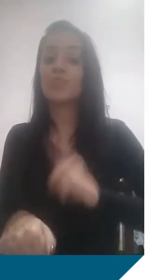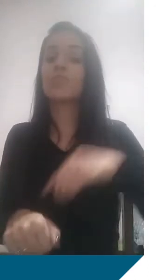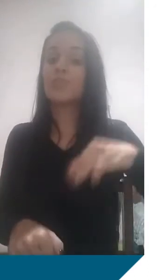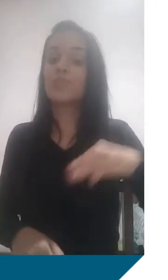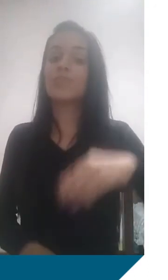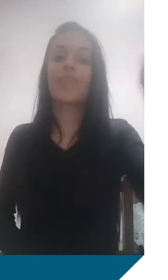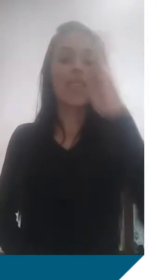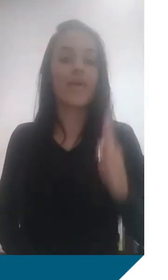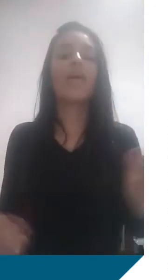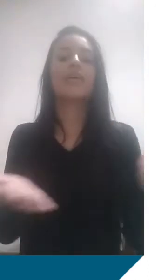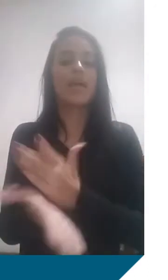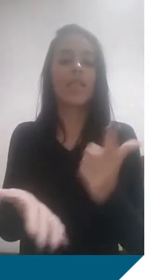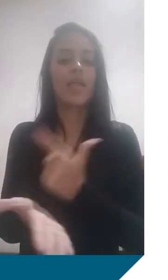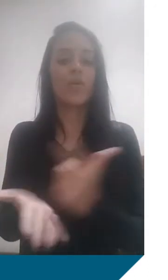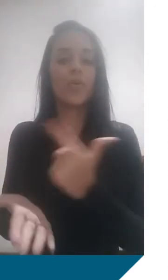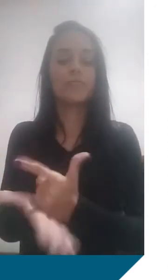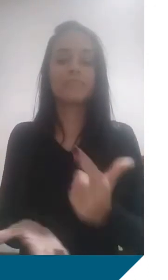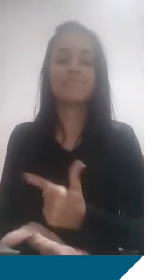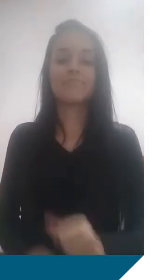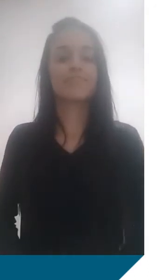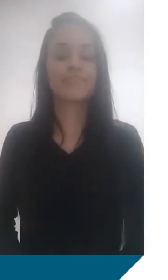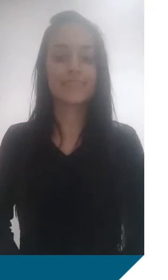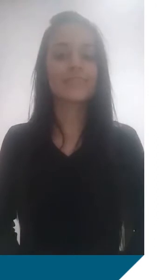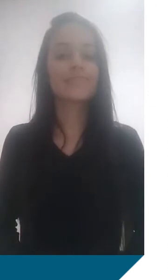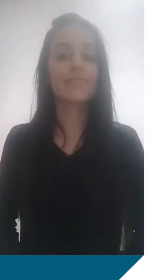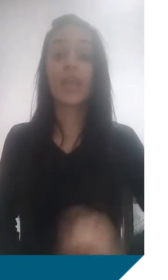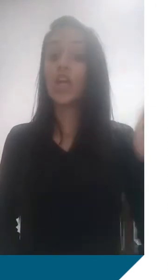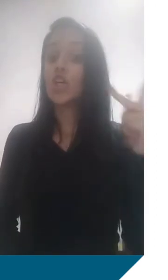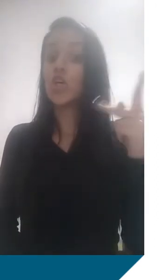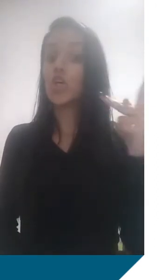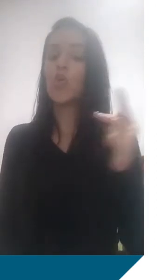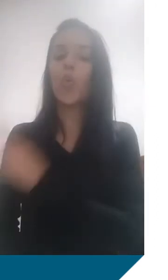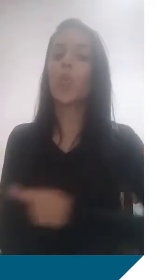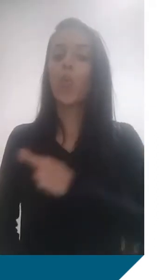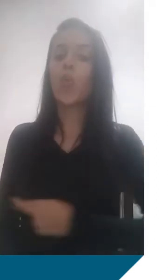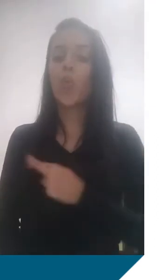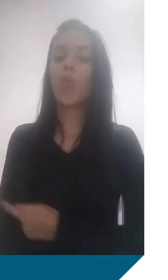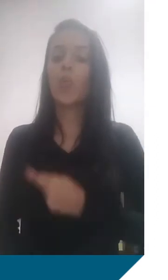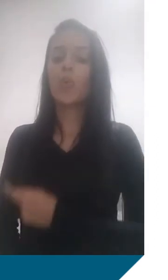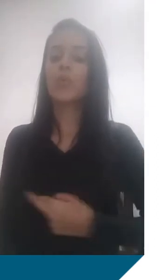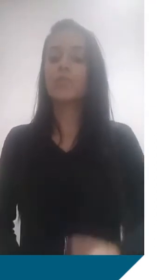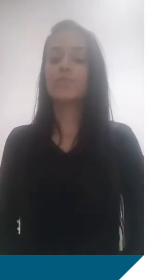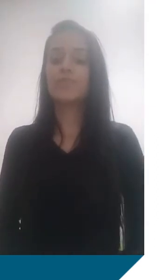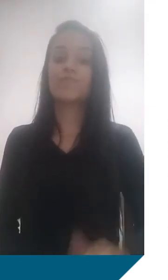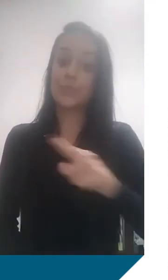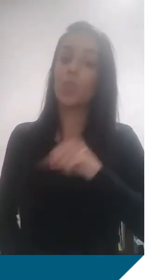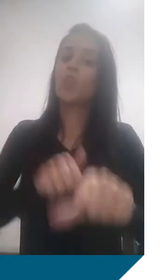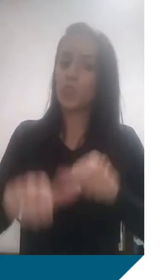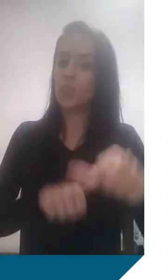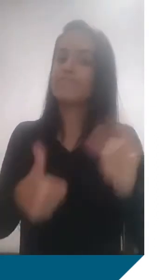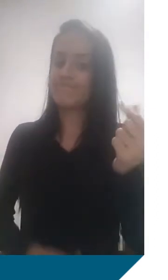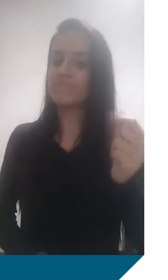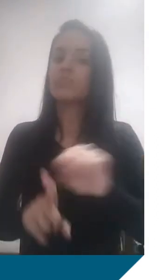era nacional na literatura. Qual é o contexto histórico do romantismo? Bom, algumas